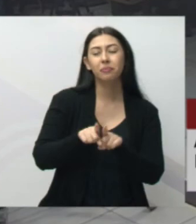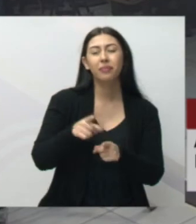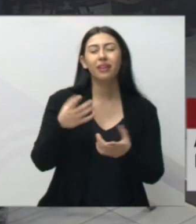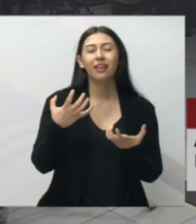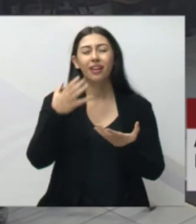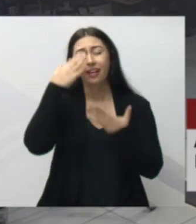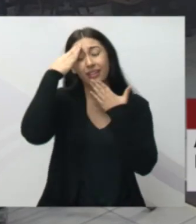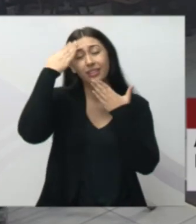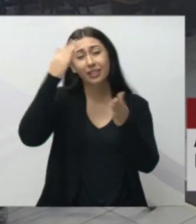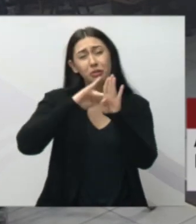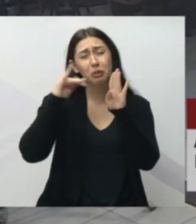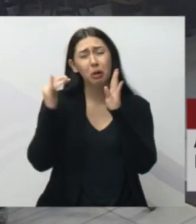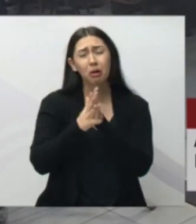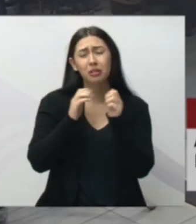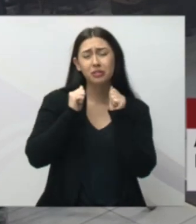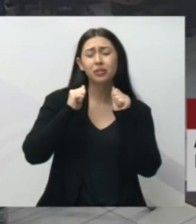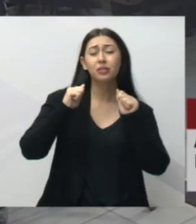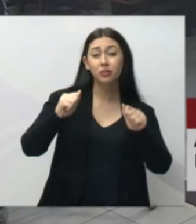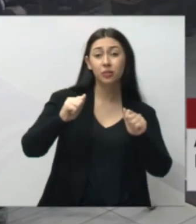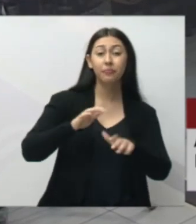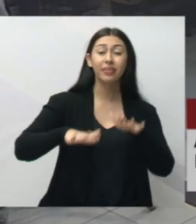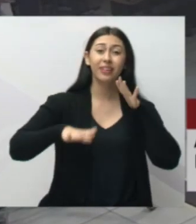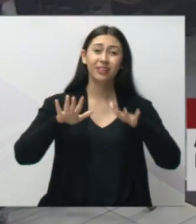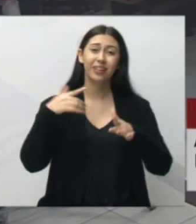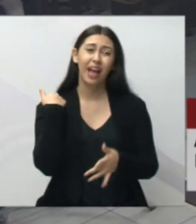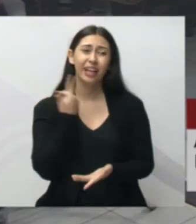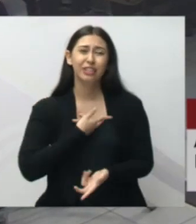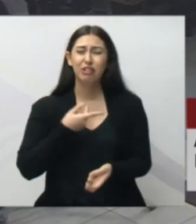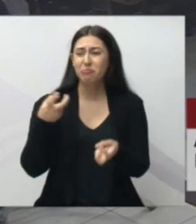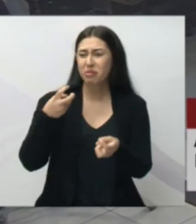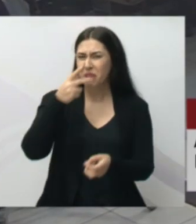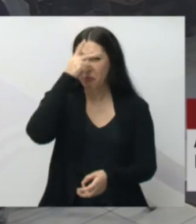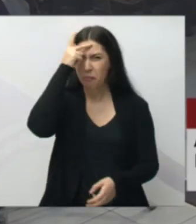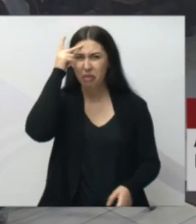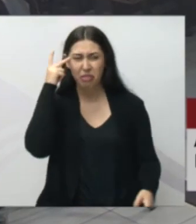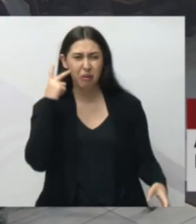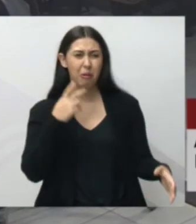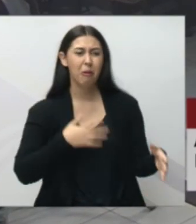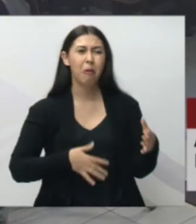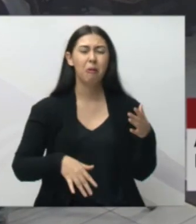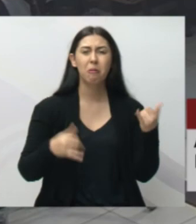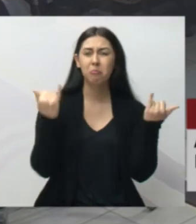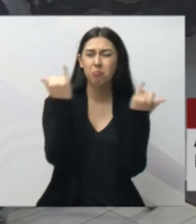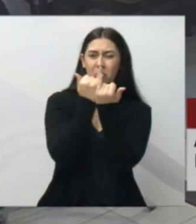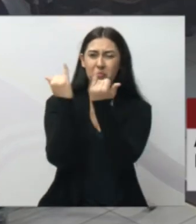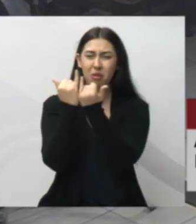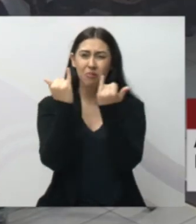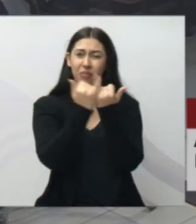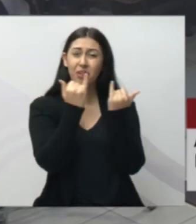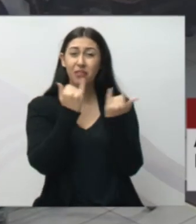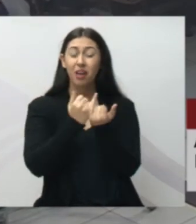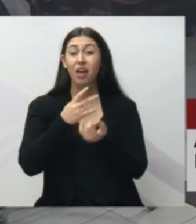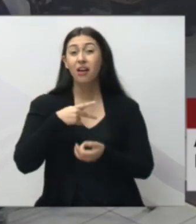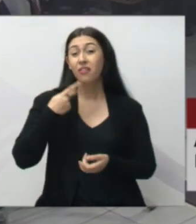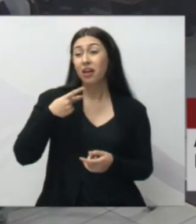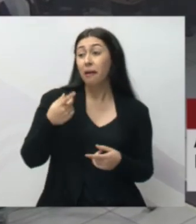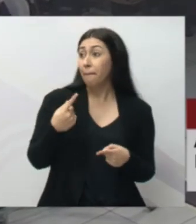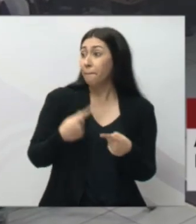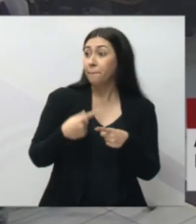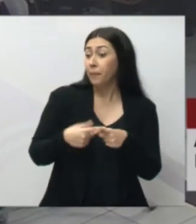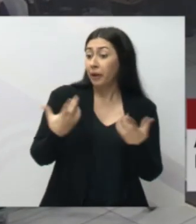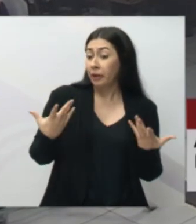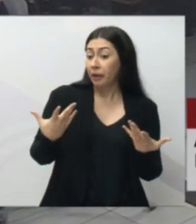e todos têm uma tarefa definida. Às vezes nós vemos alguns comentários, né, nas mídias, nas redes sociais, falando a respeito, poxa, mas para que